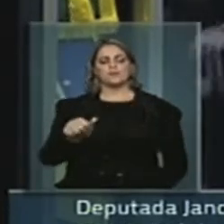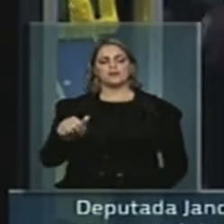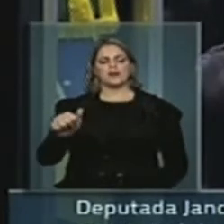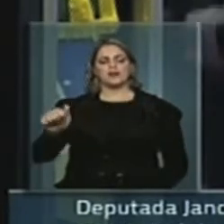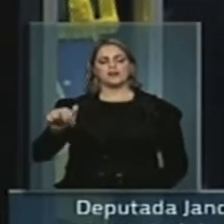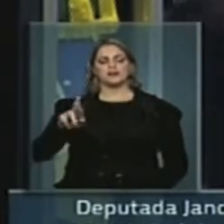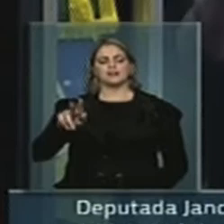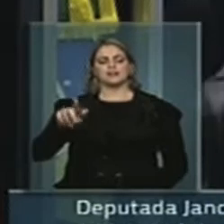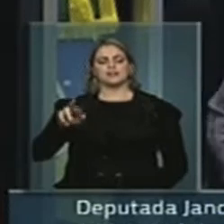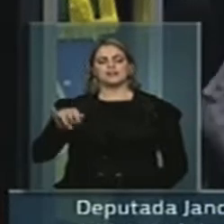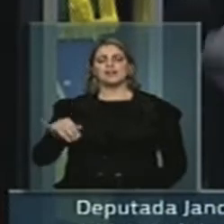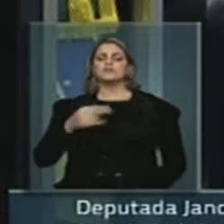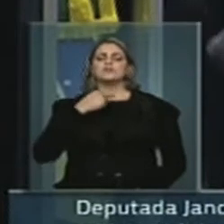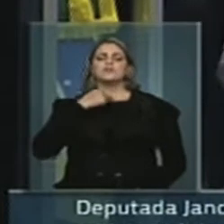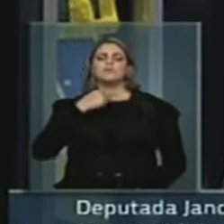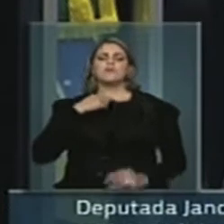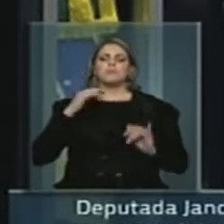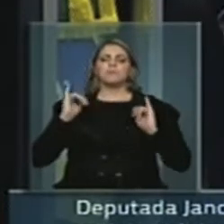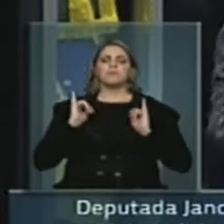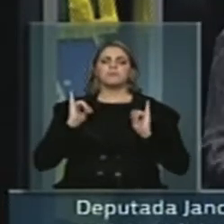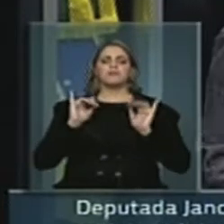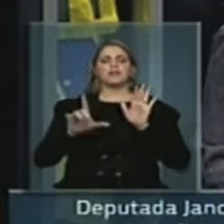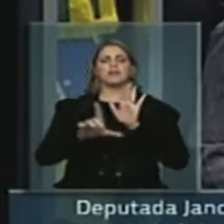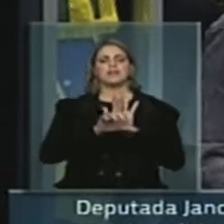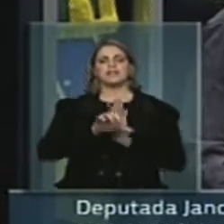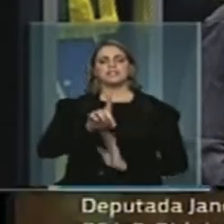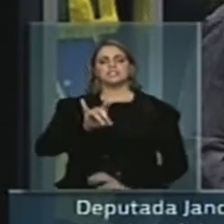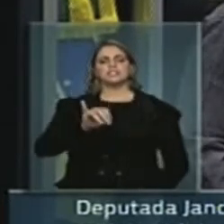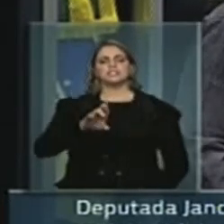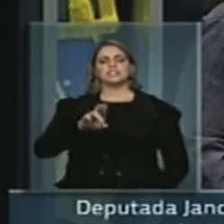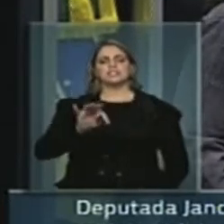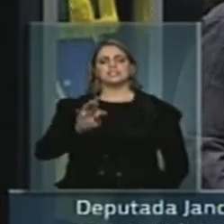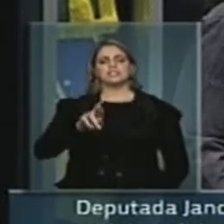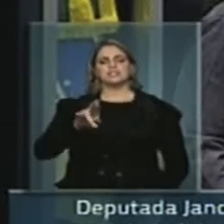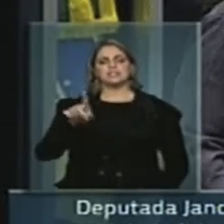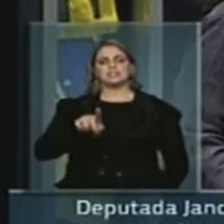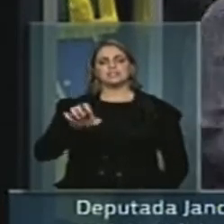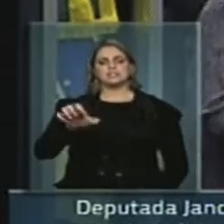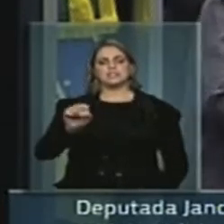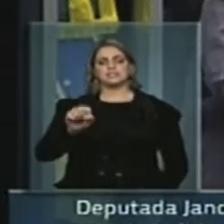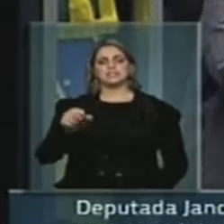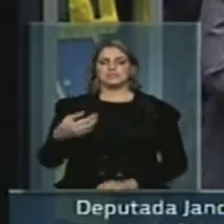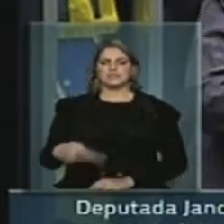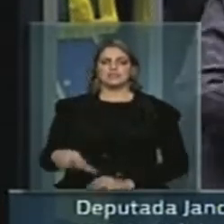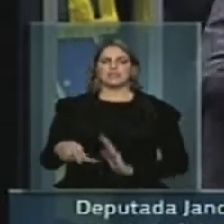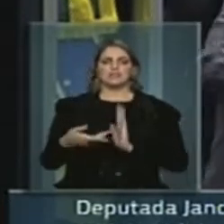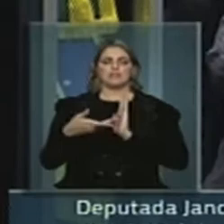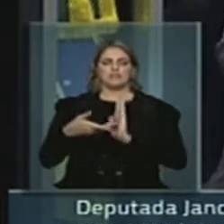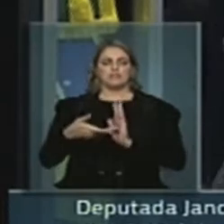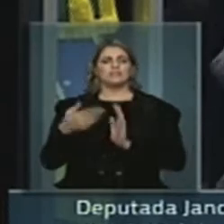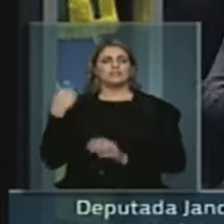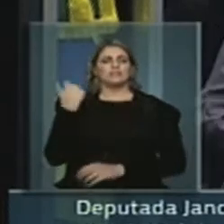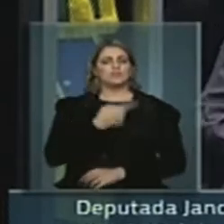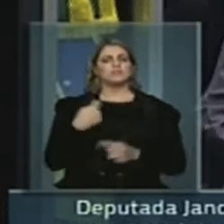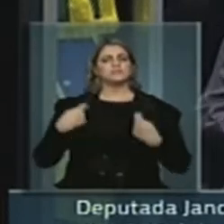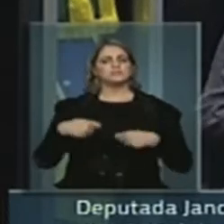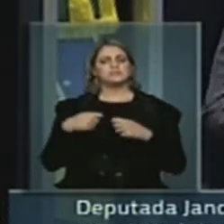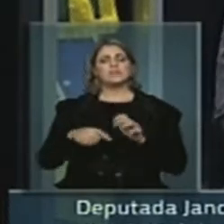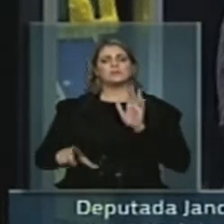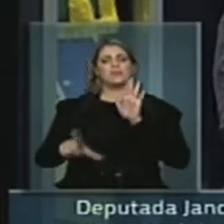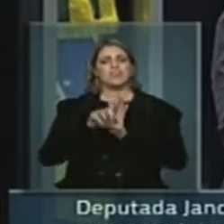não possa ser contingenciado na lei de diretrizes orçamentárias dessa casa. Que a gente consiga federalizar,